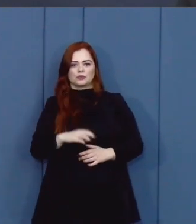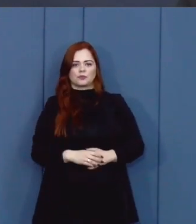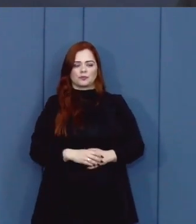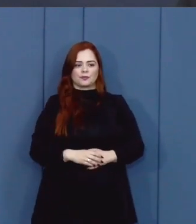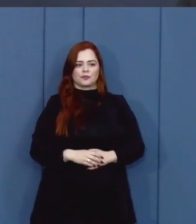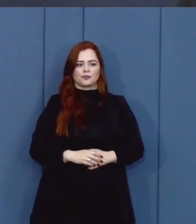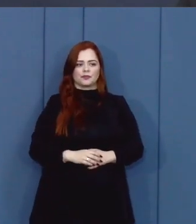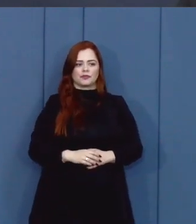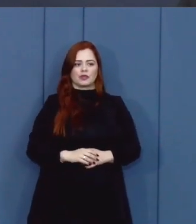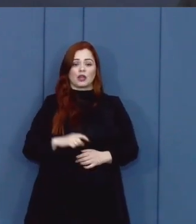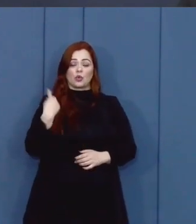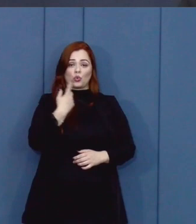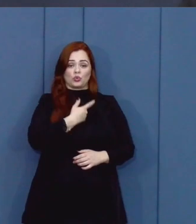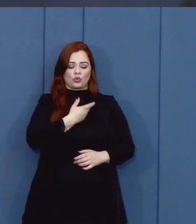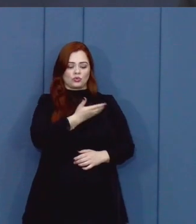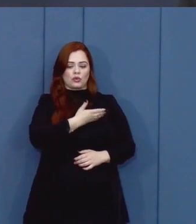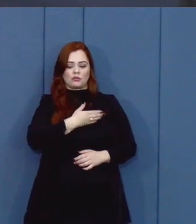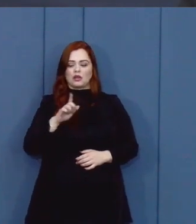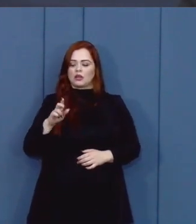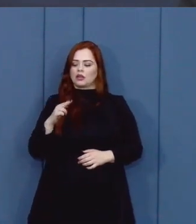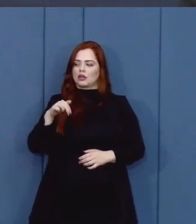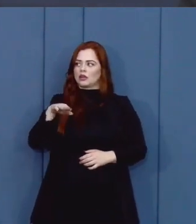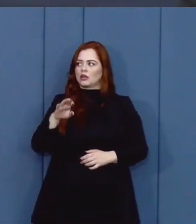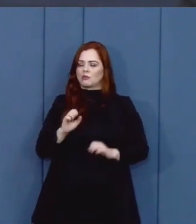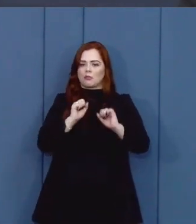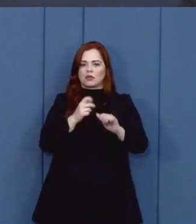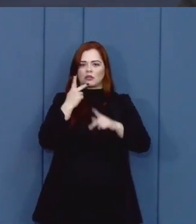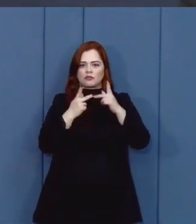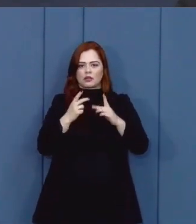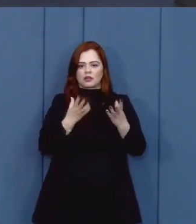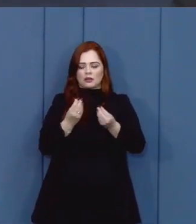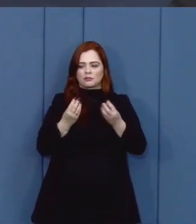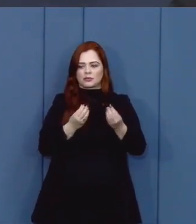E nosso colega Guilherme Costa pode falar muito de